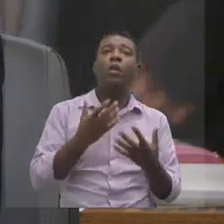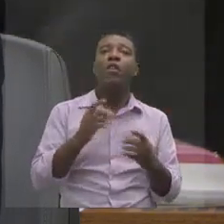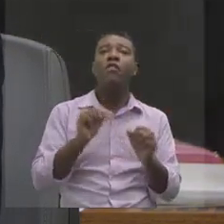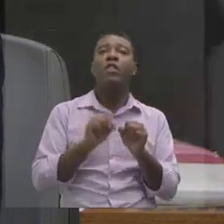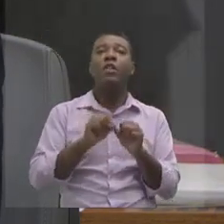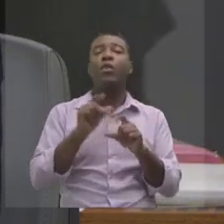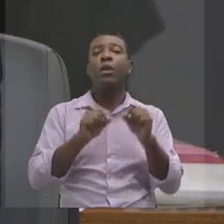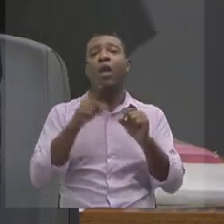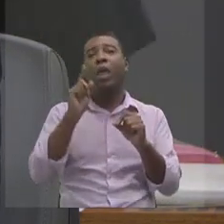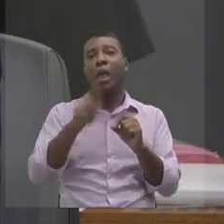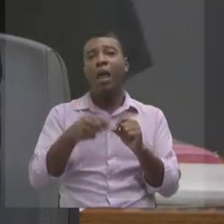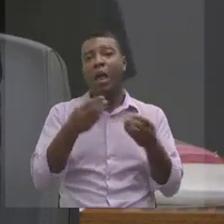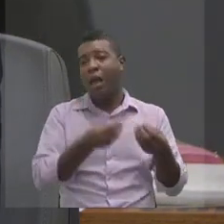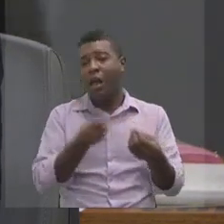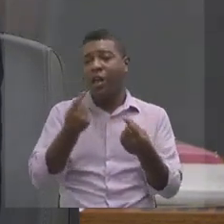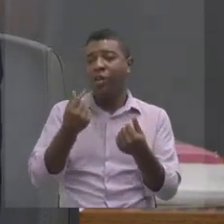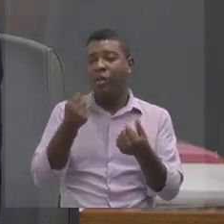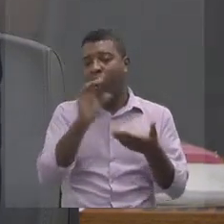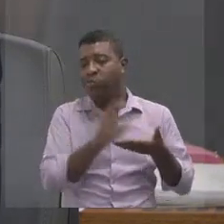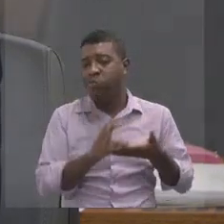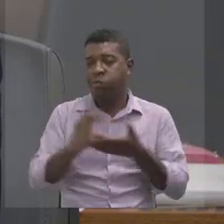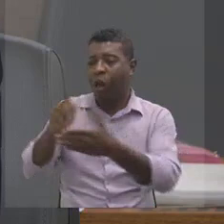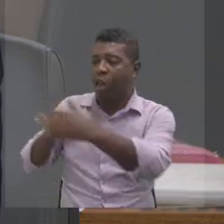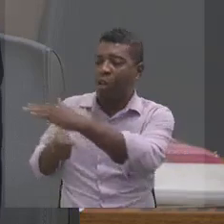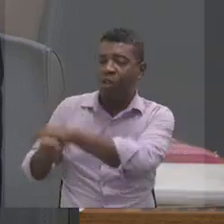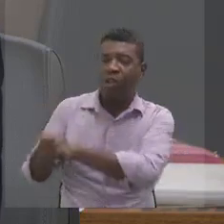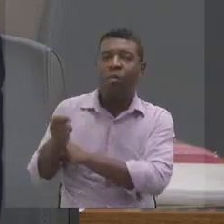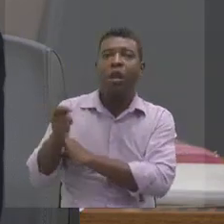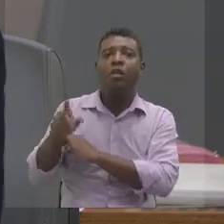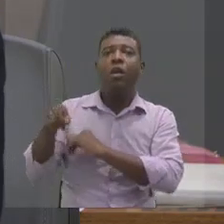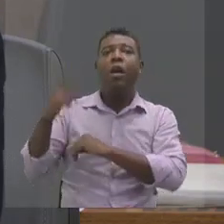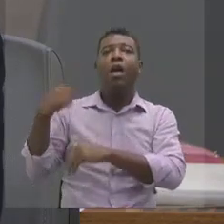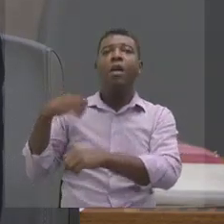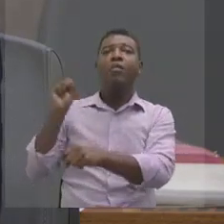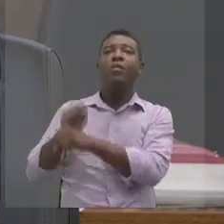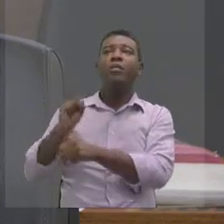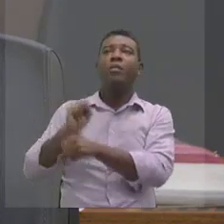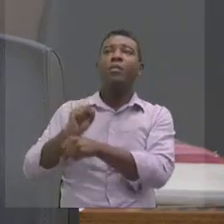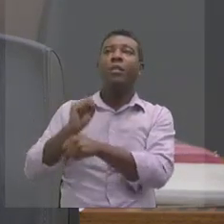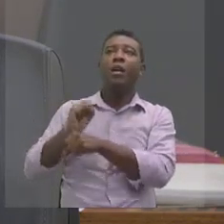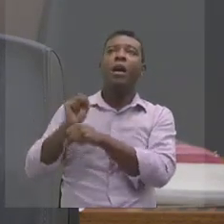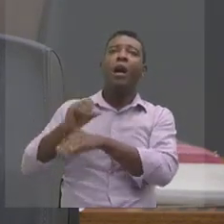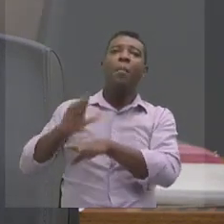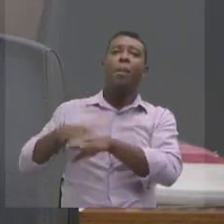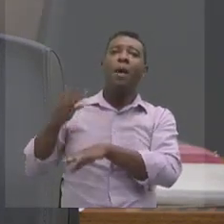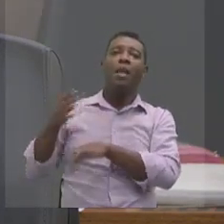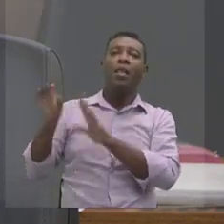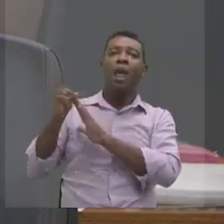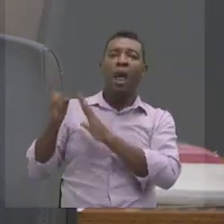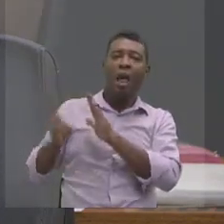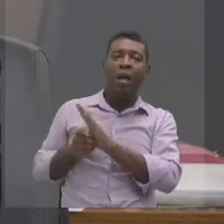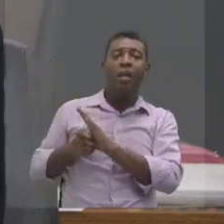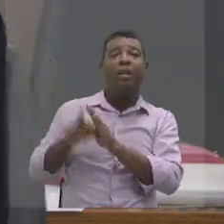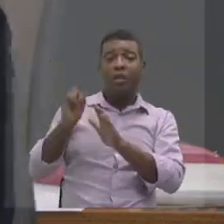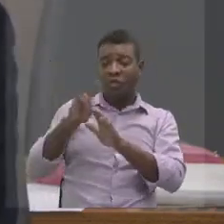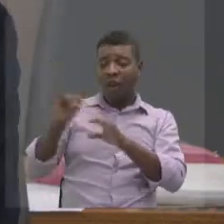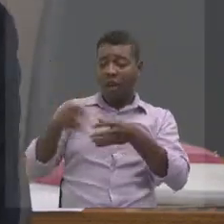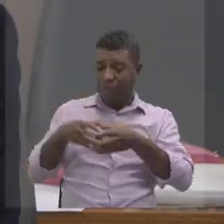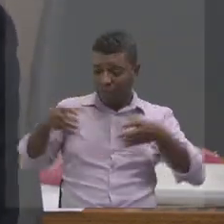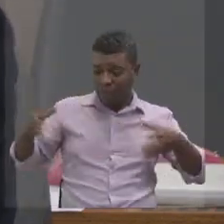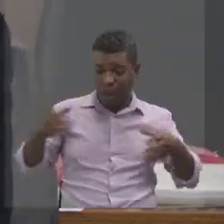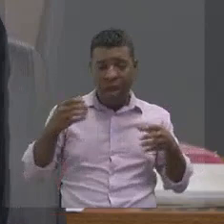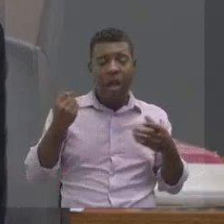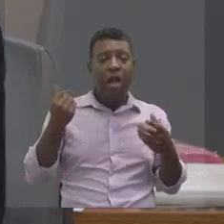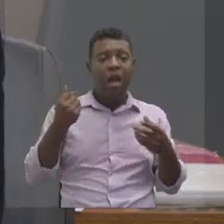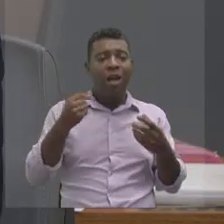na nossa linha de metrô que são aguardados aí a décadas aqui no estado de Minas Então seja a extensão da linha 1 seja a linha 2 e o